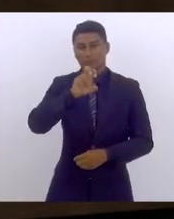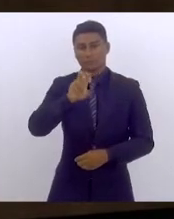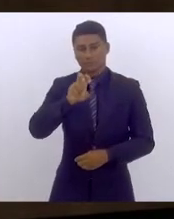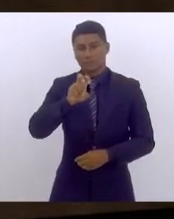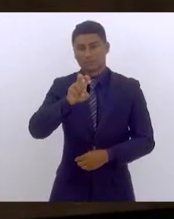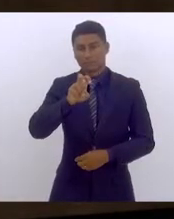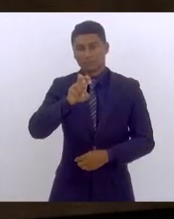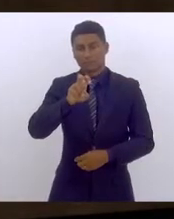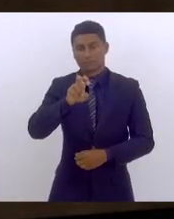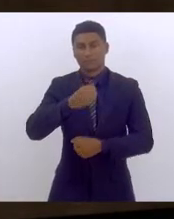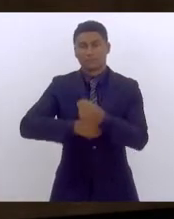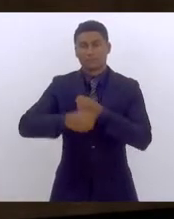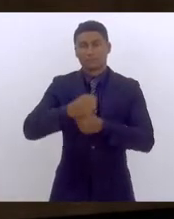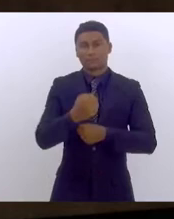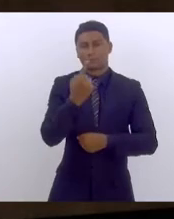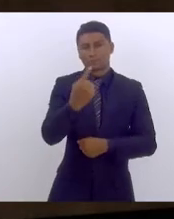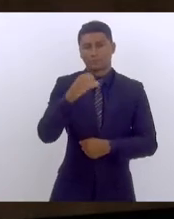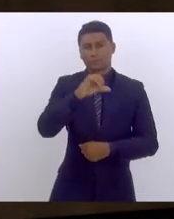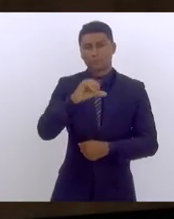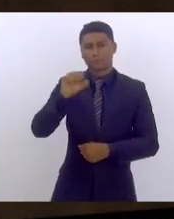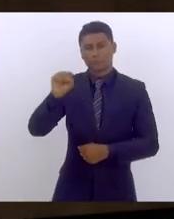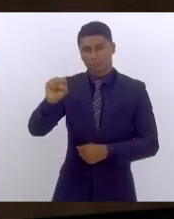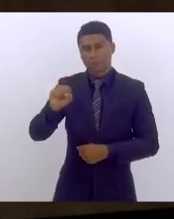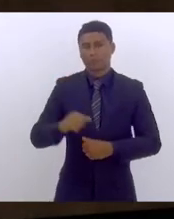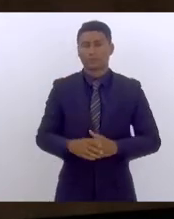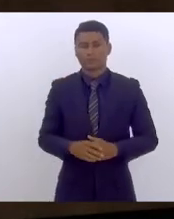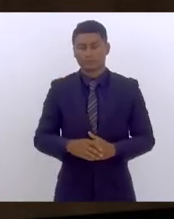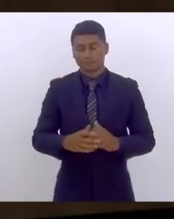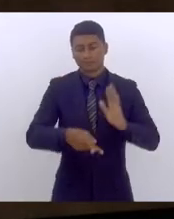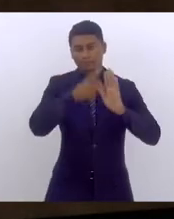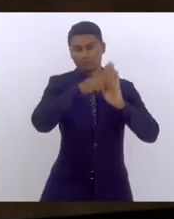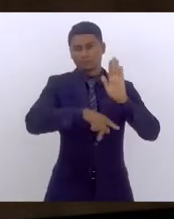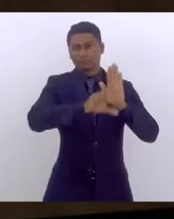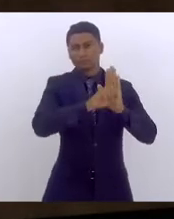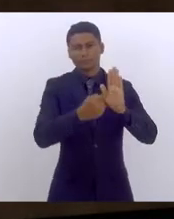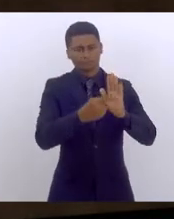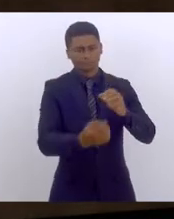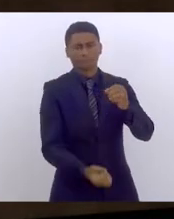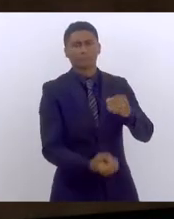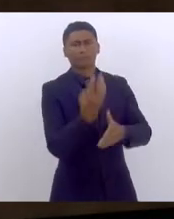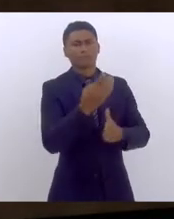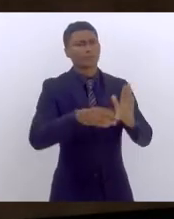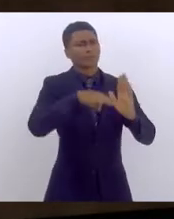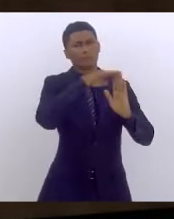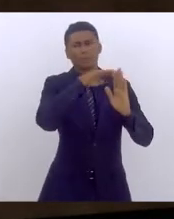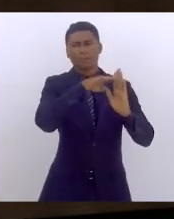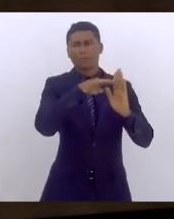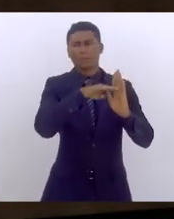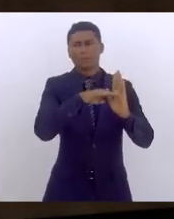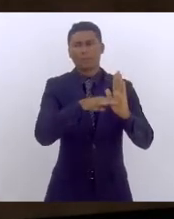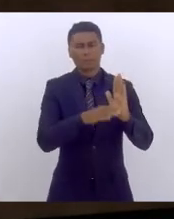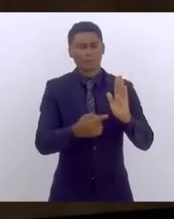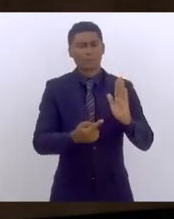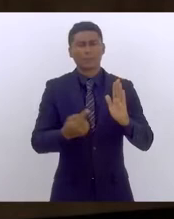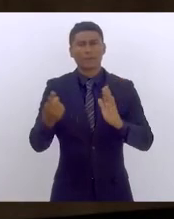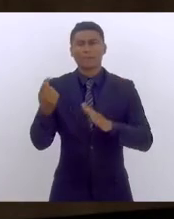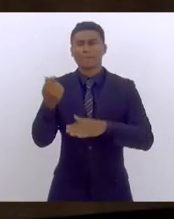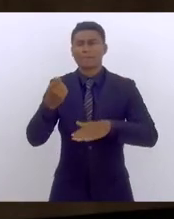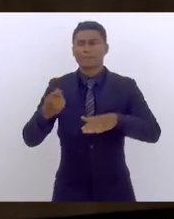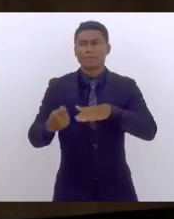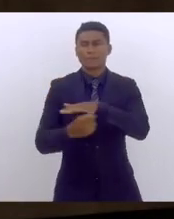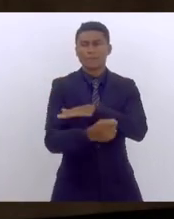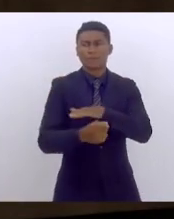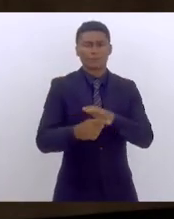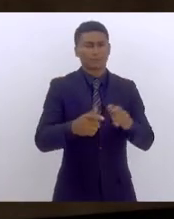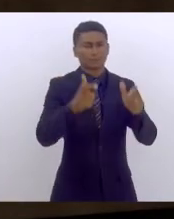98. Veja, senhora Presidente, o projeto quer criar um programa de viabilização do investimento local